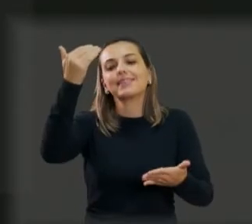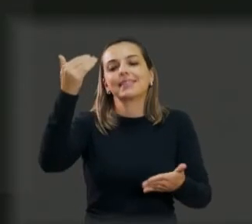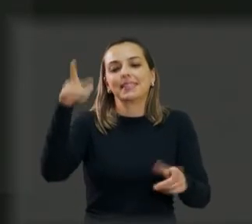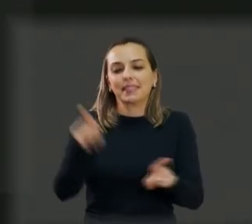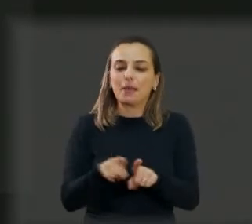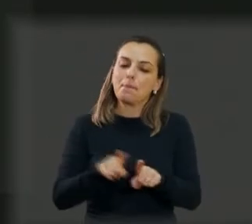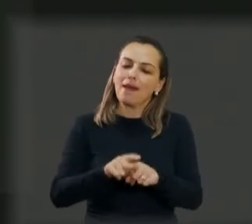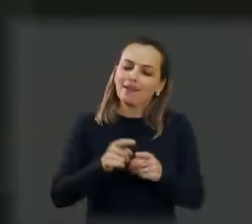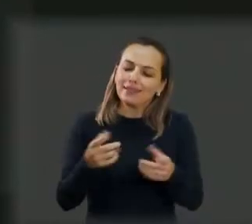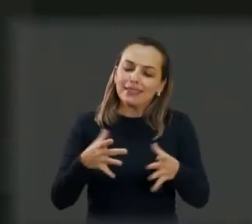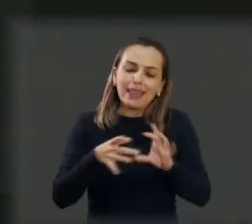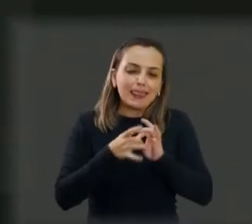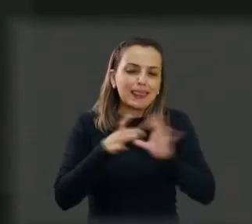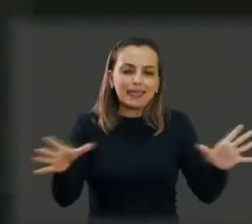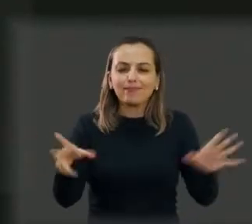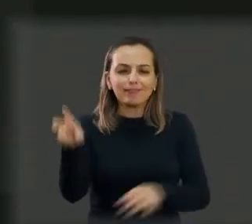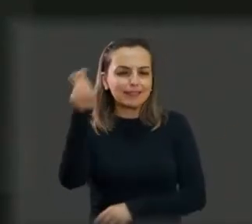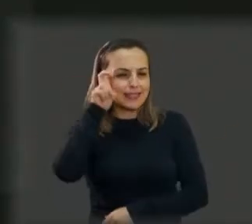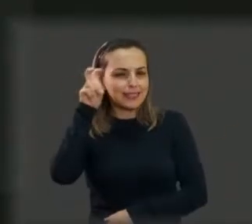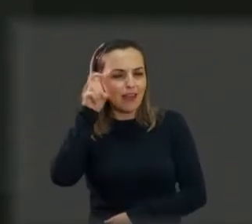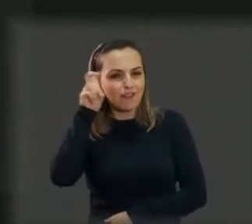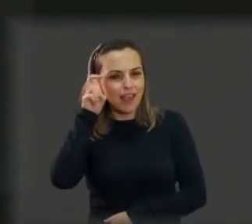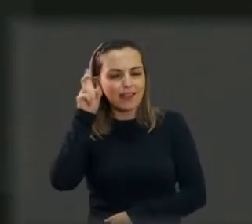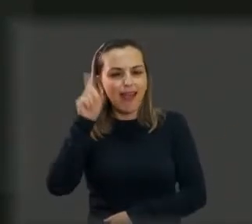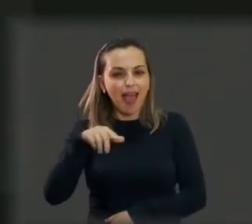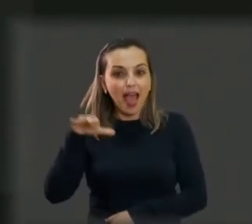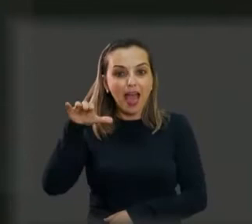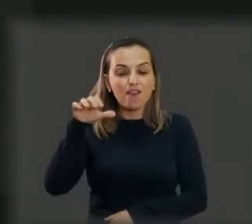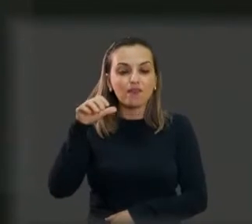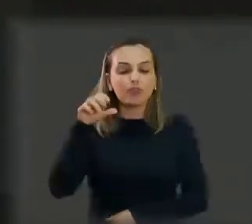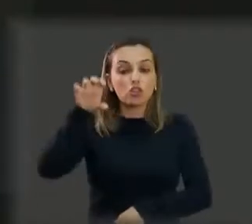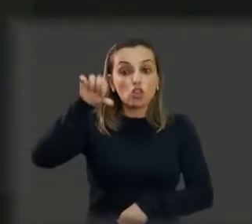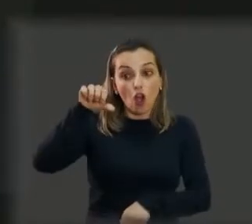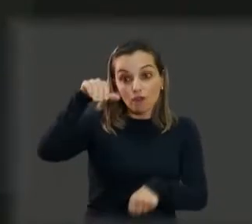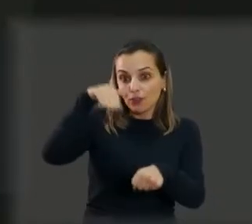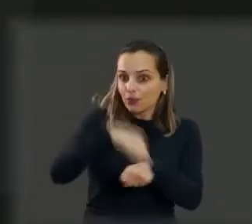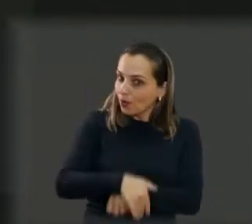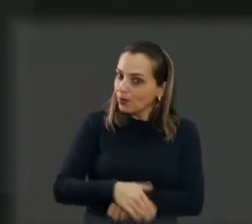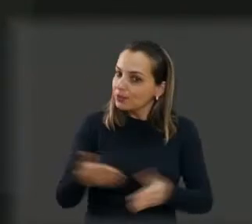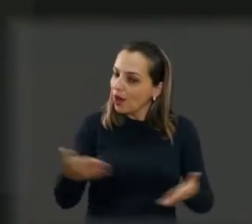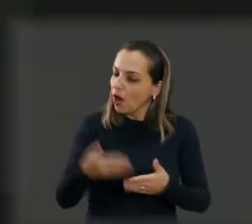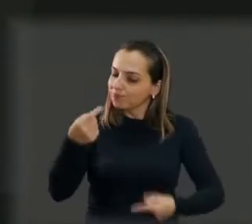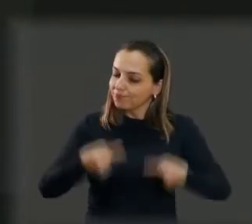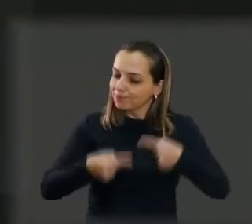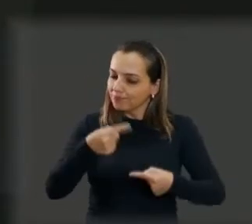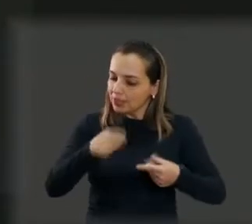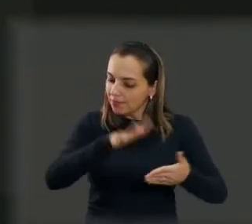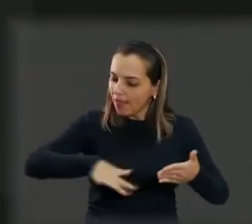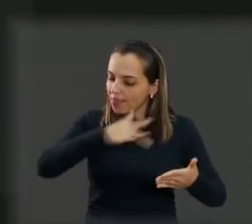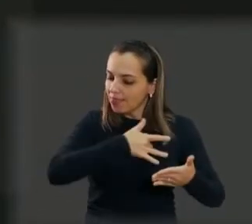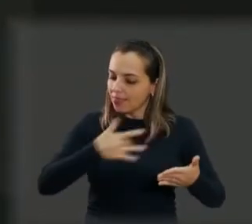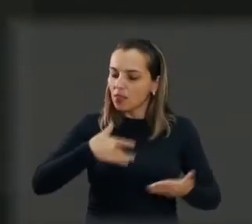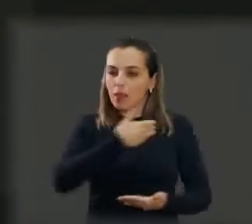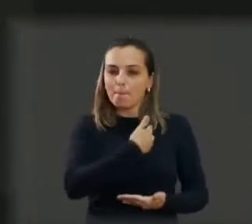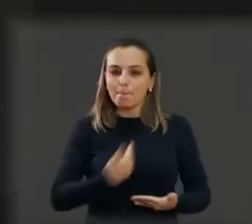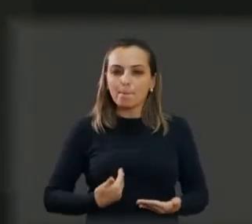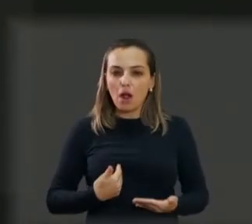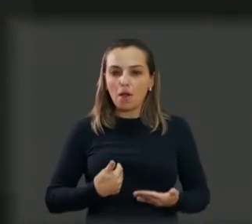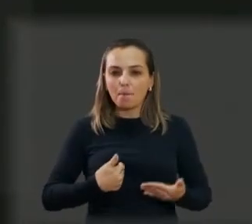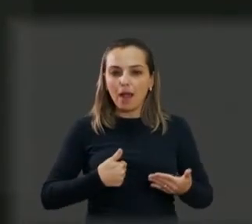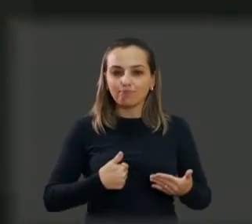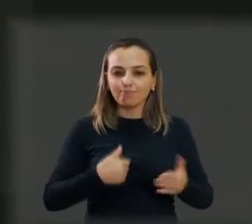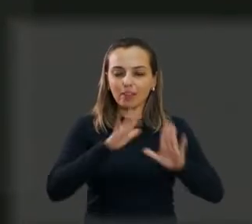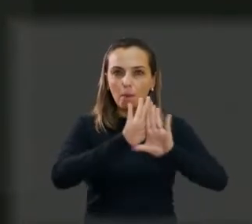pela disponibilidade, quinta-feira, 20 para as 9, está aqui conosco discutindo saúde pública com um fundo maravilhoso do